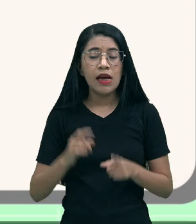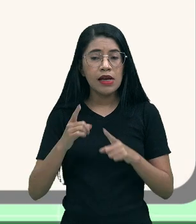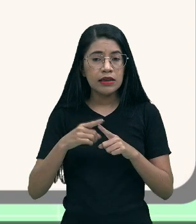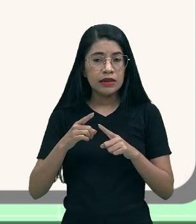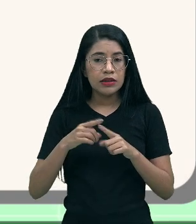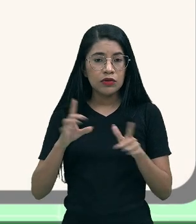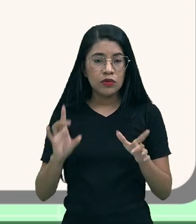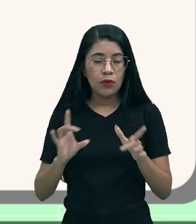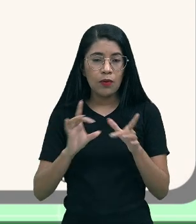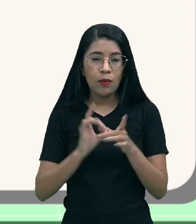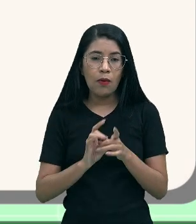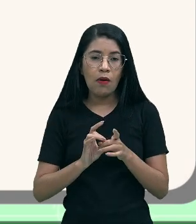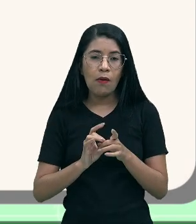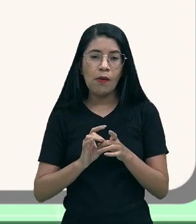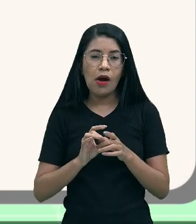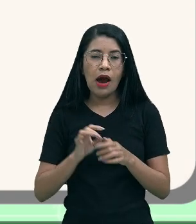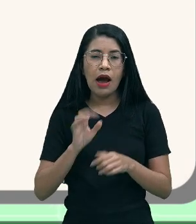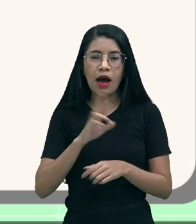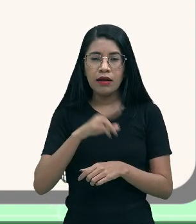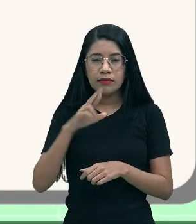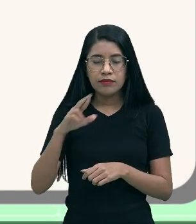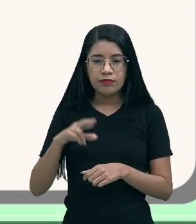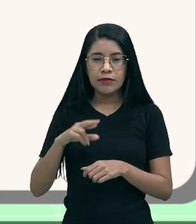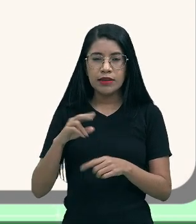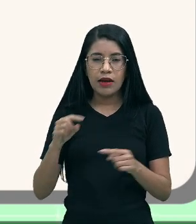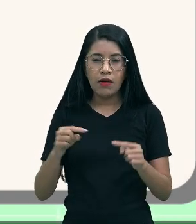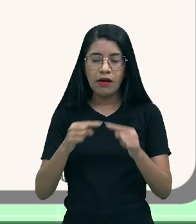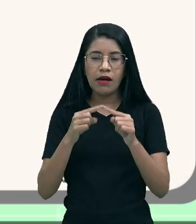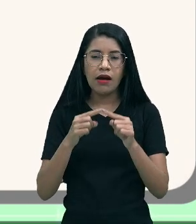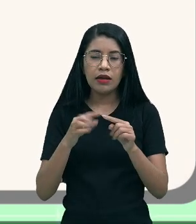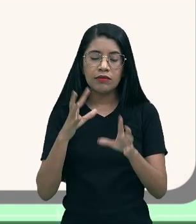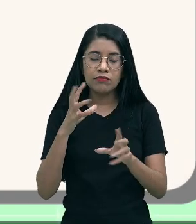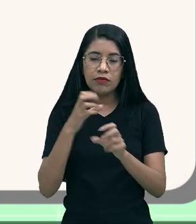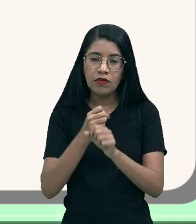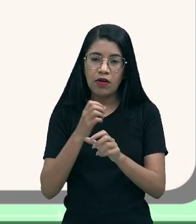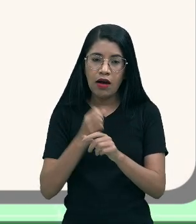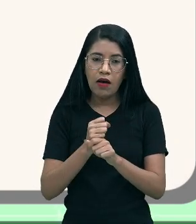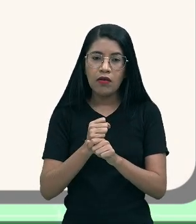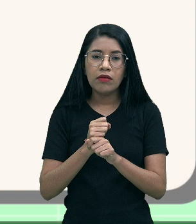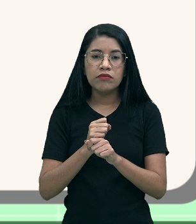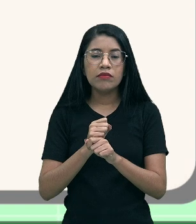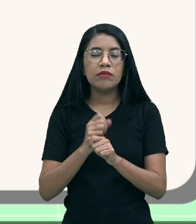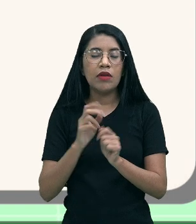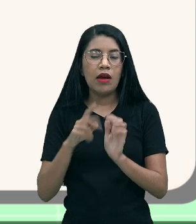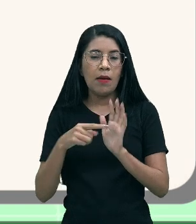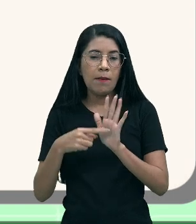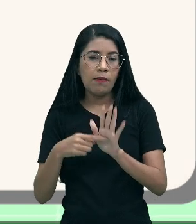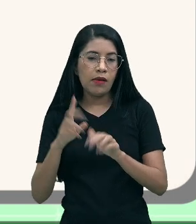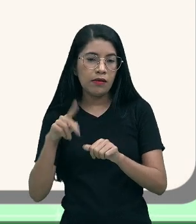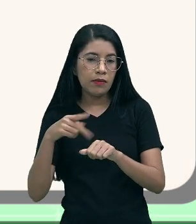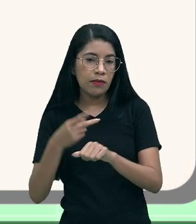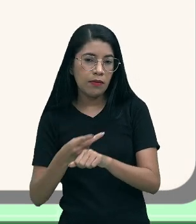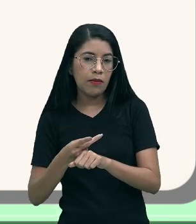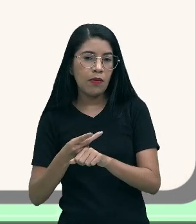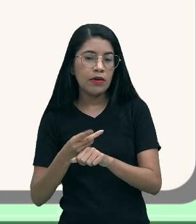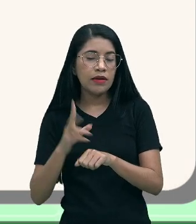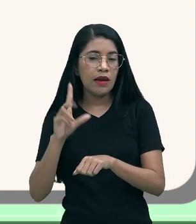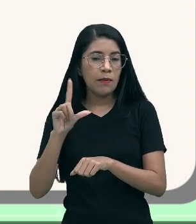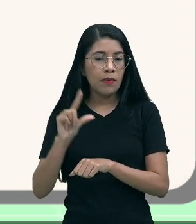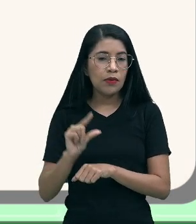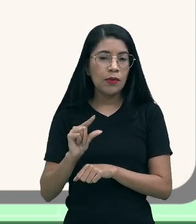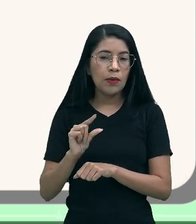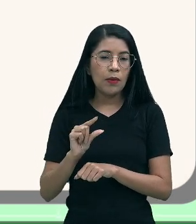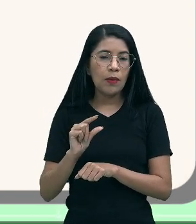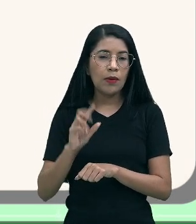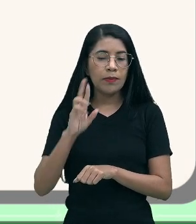associação, a resistência equivalente é calculada pela própria fórmula, que nós vamos ver daqui a pouco, e será sempre menor que a